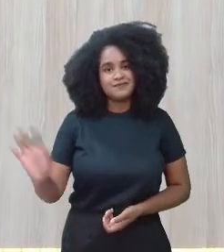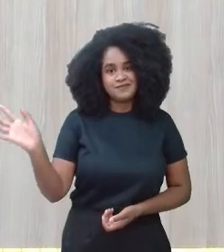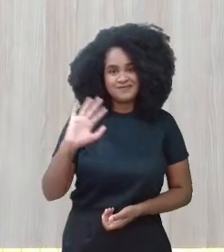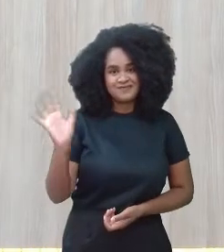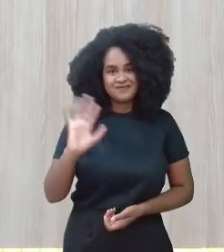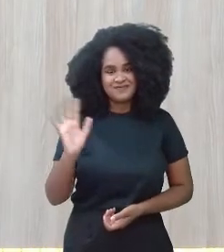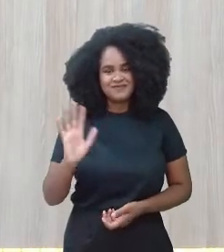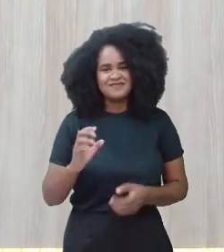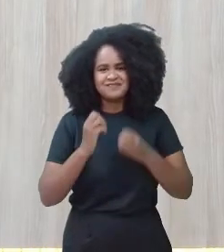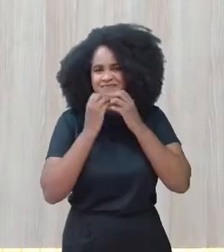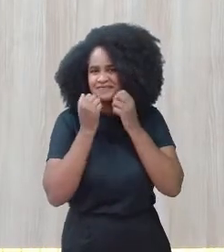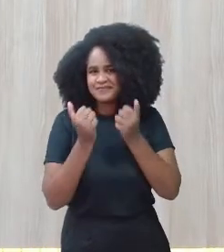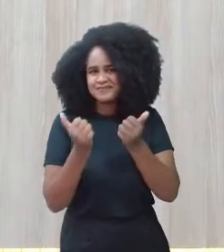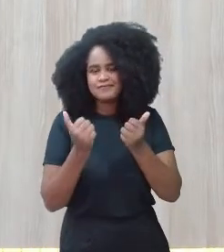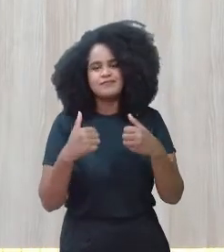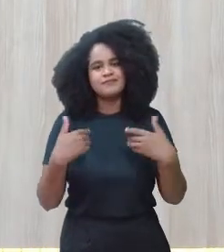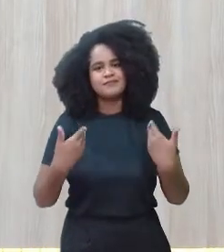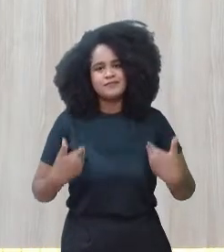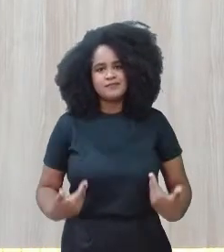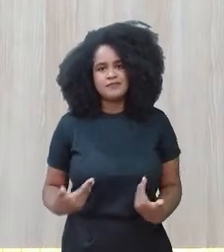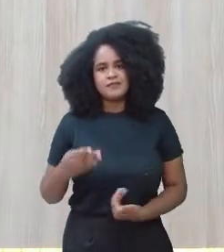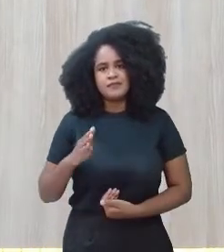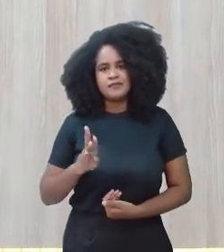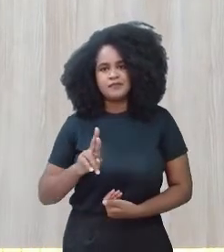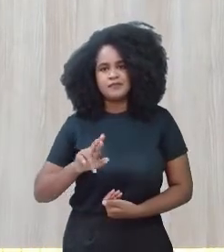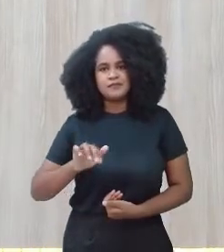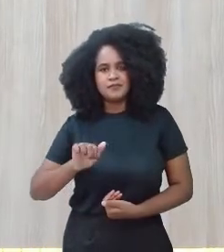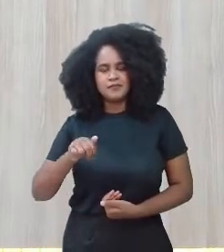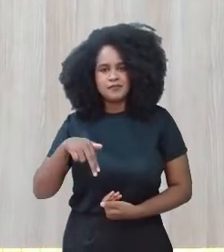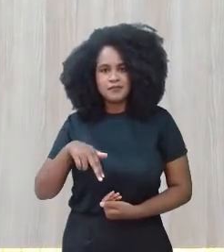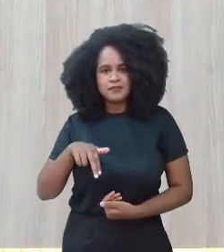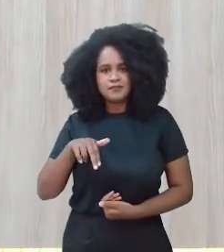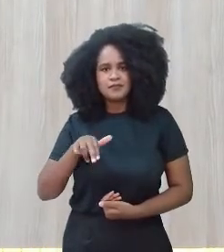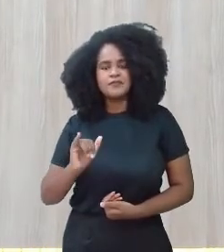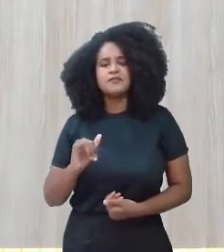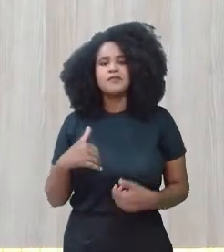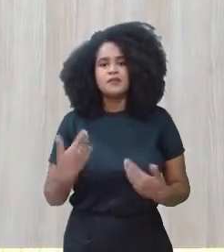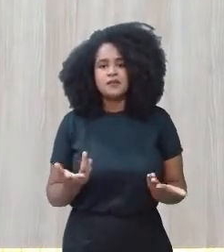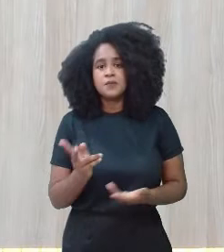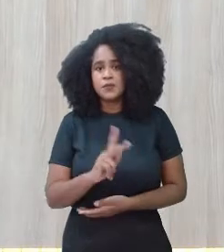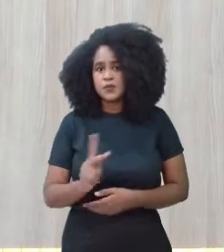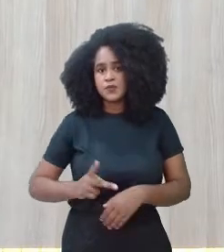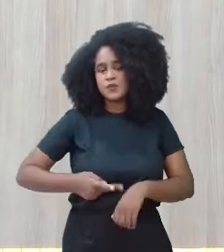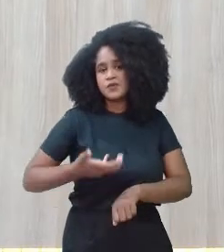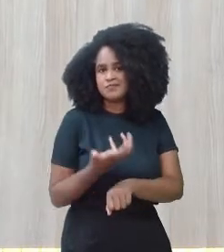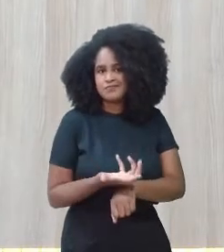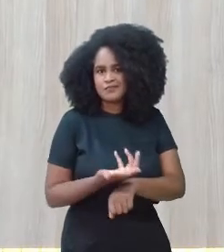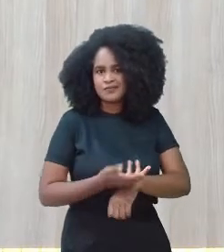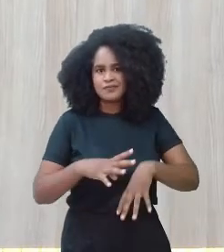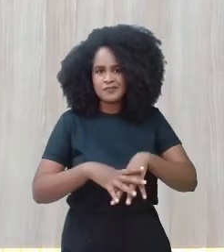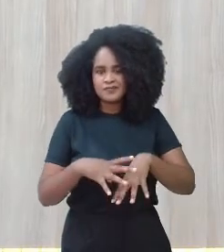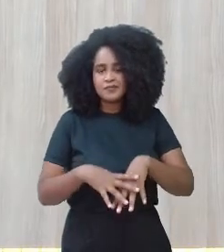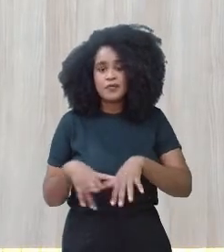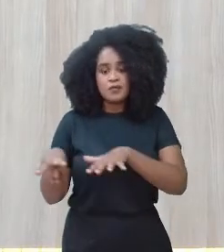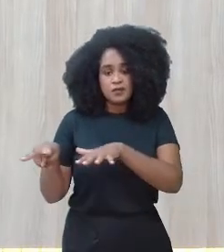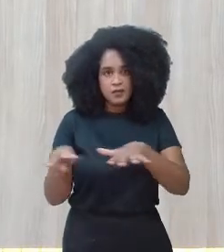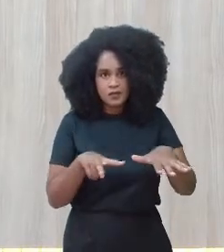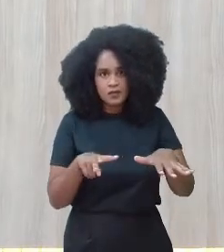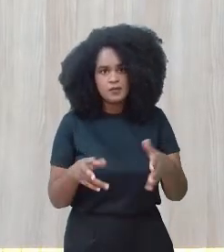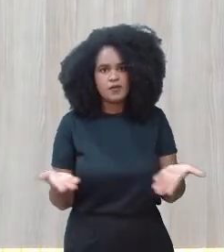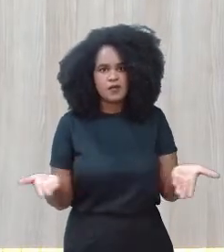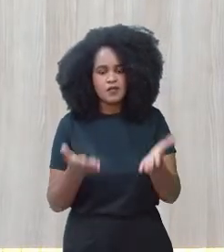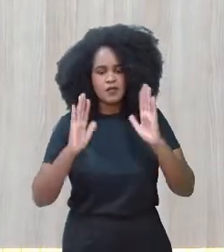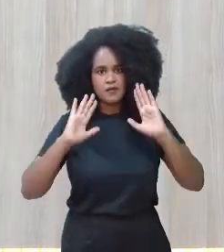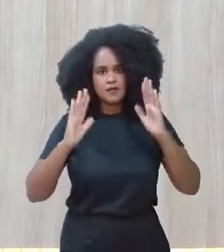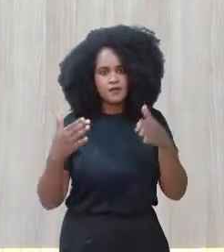Olá, pessoal, tudo bem? Eu me chamo Briane Mourão, sou professora de matemática e a gente vai começar essa semana agora com as aulas para os